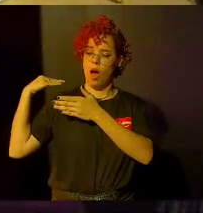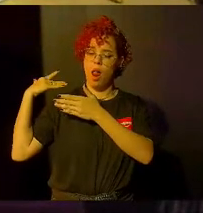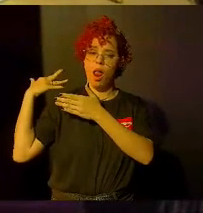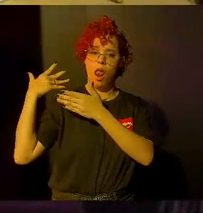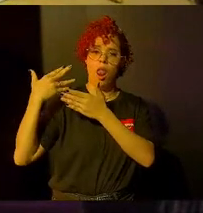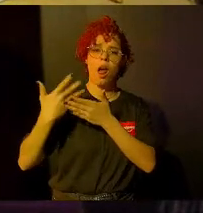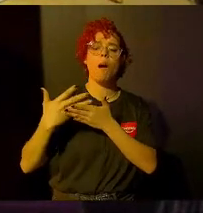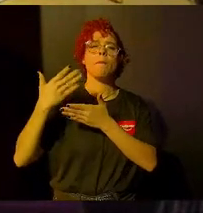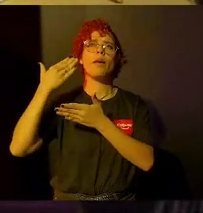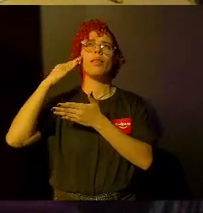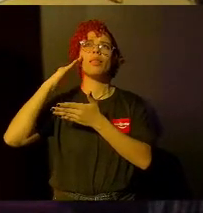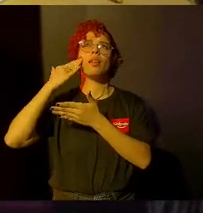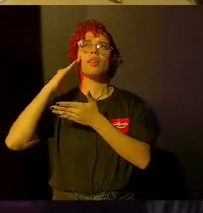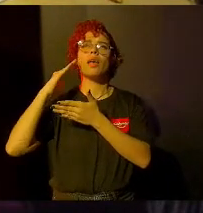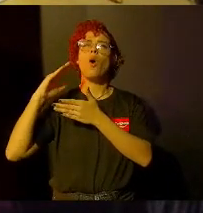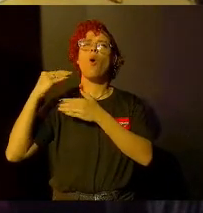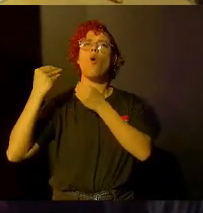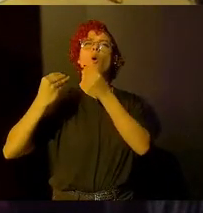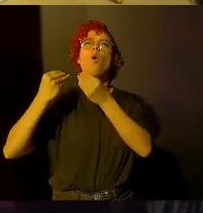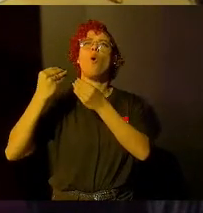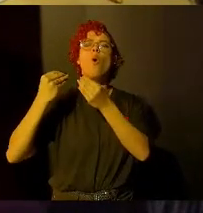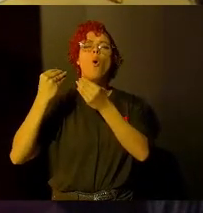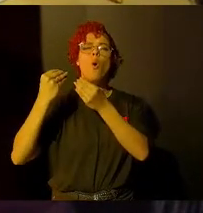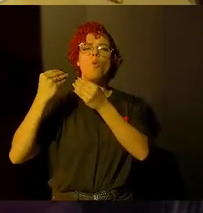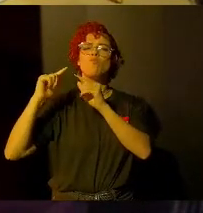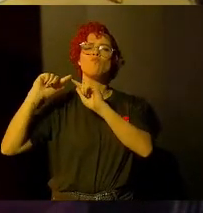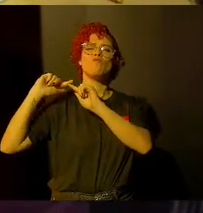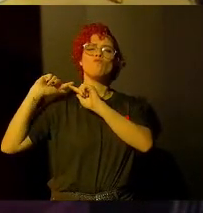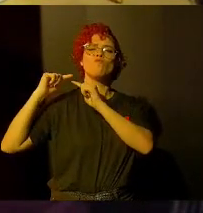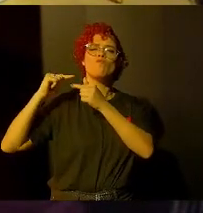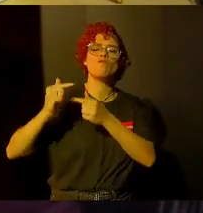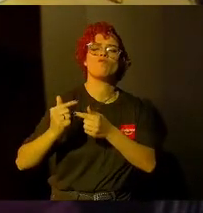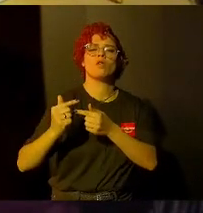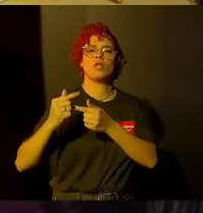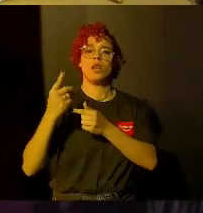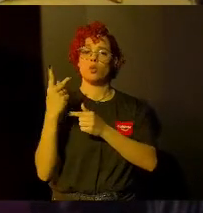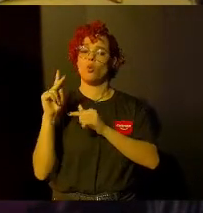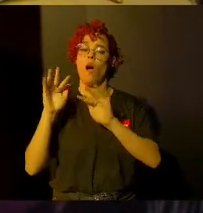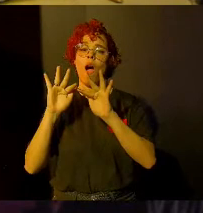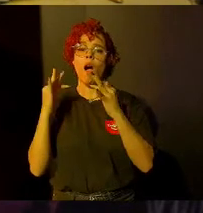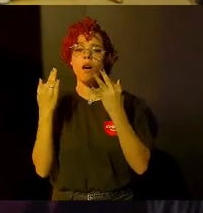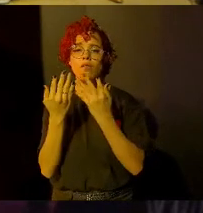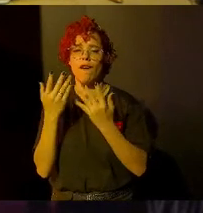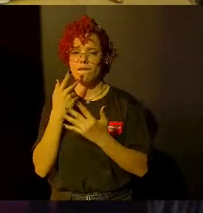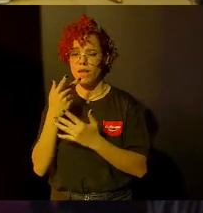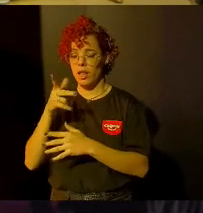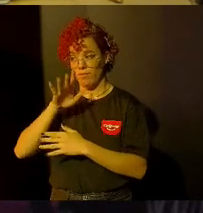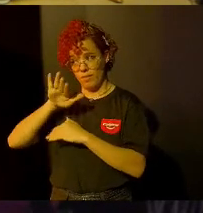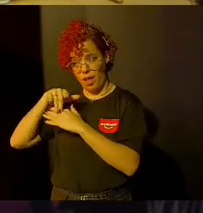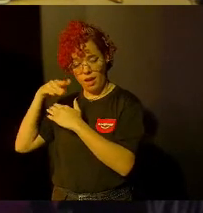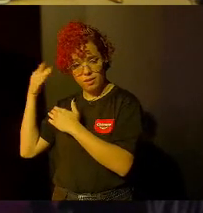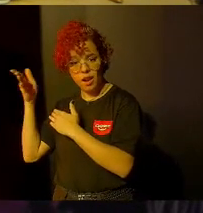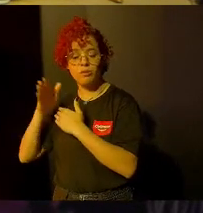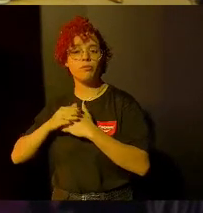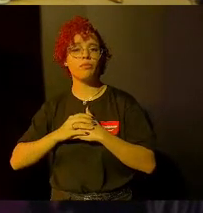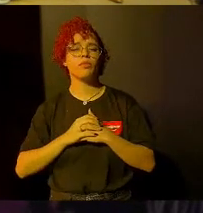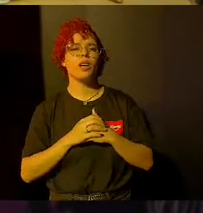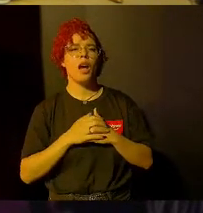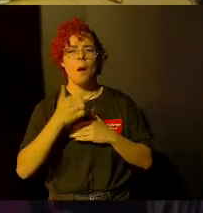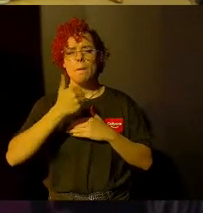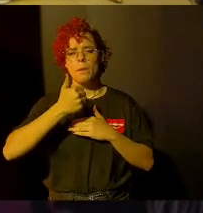entender a genealogia dessa sua família Eu tava falando com ela ali atrás que a primeira